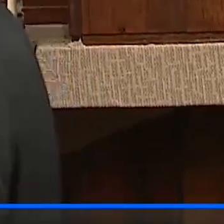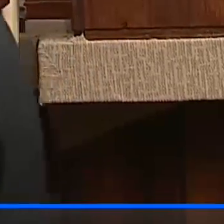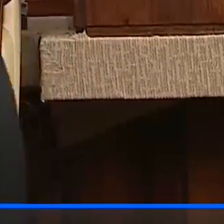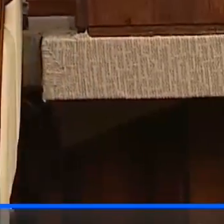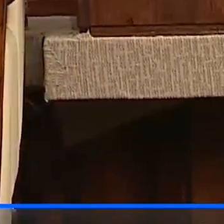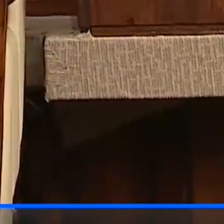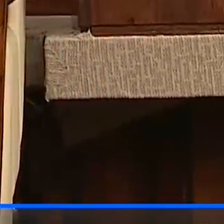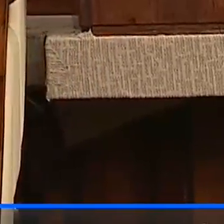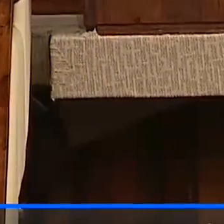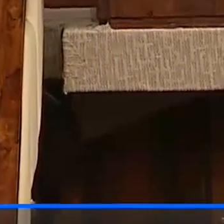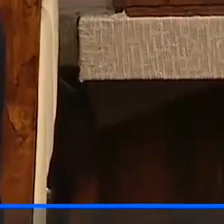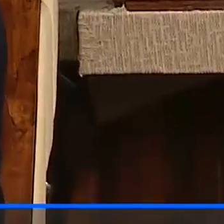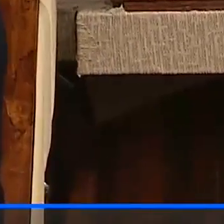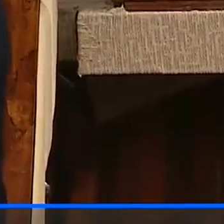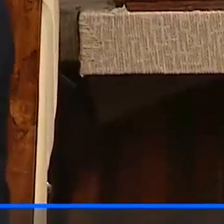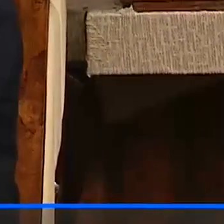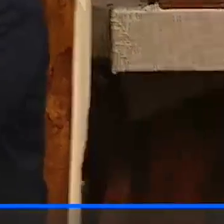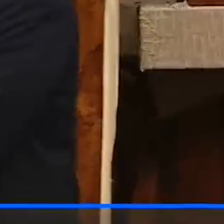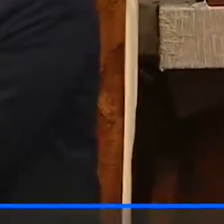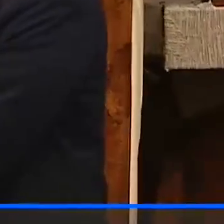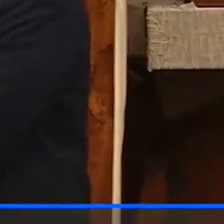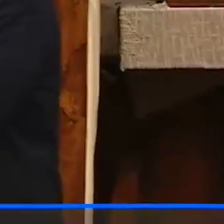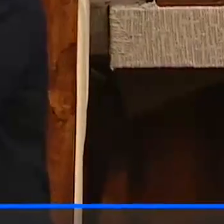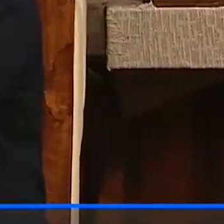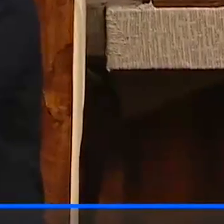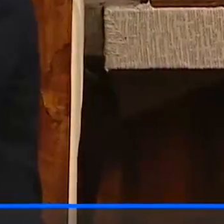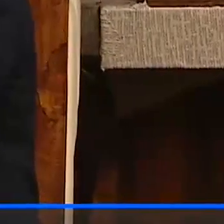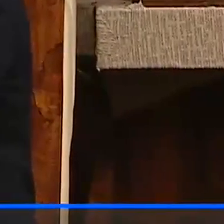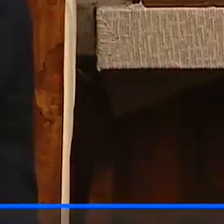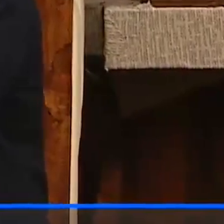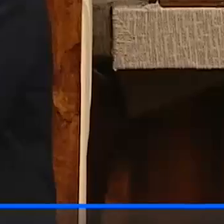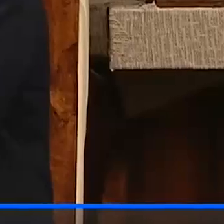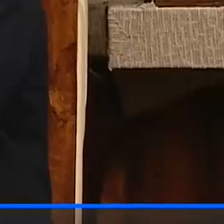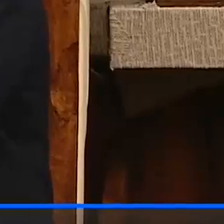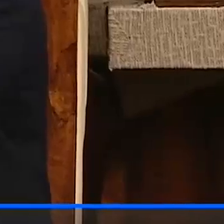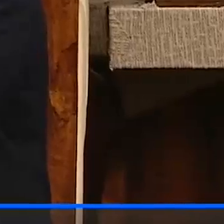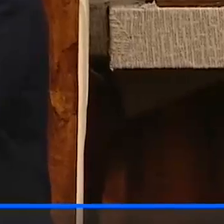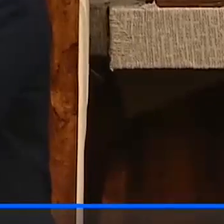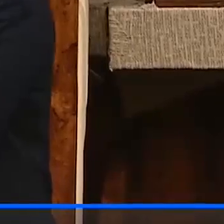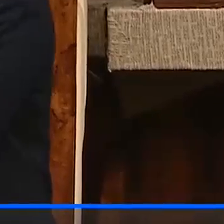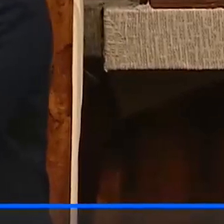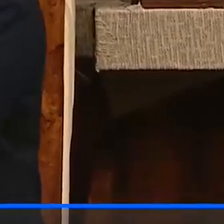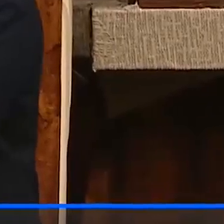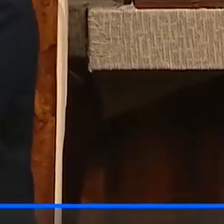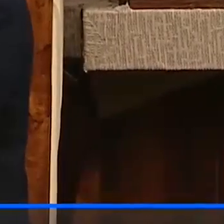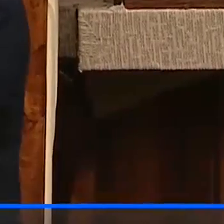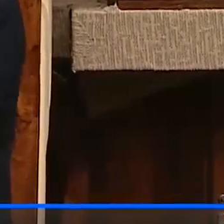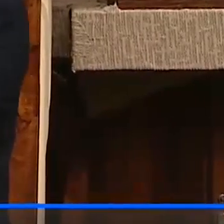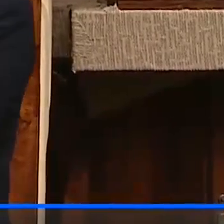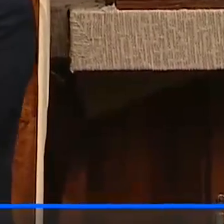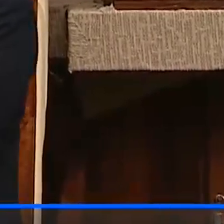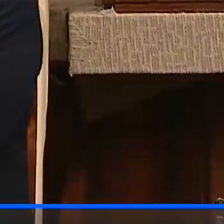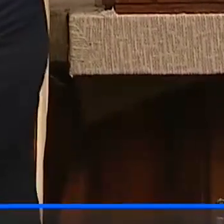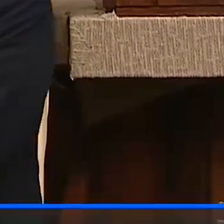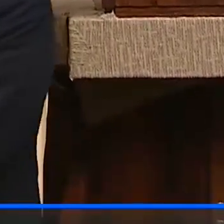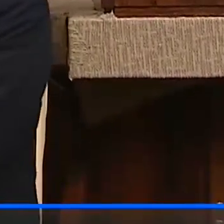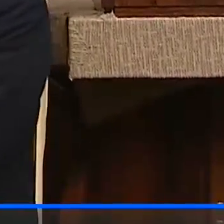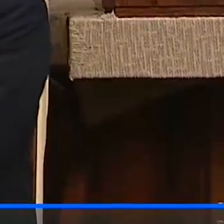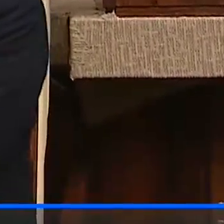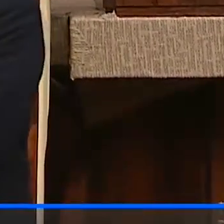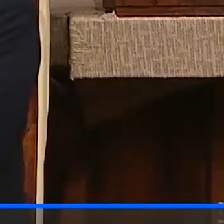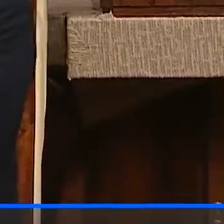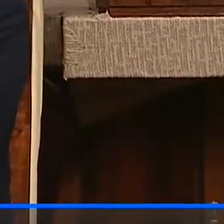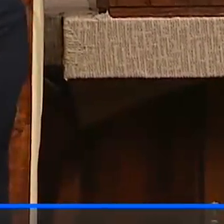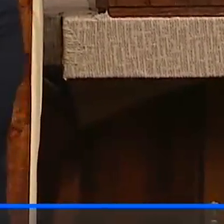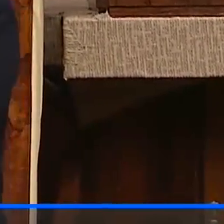henrique viana do psdb que prestou homenagem aos 55 anos da associação dos municípios da zona sua a zona sul